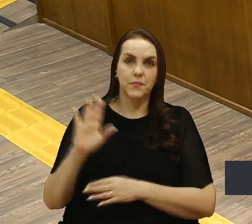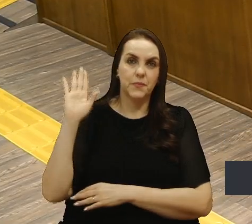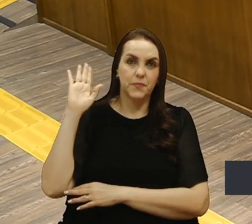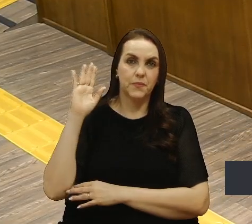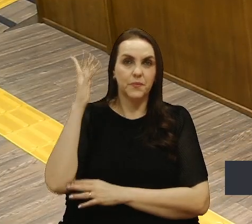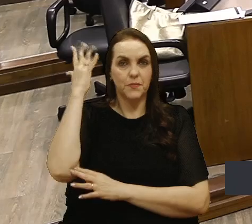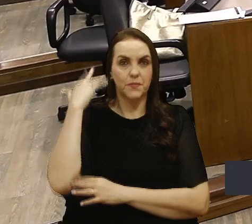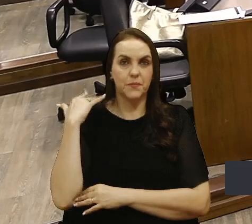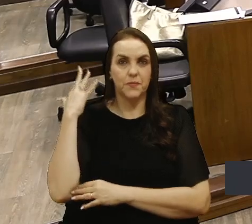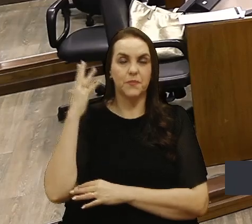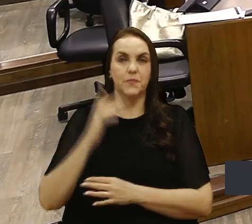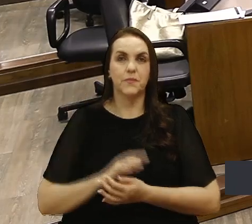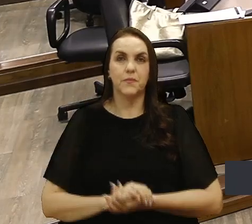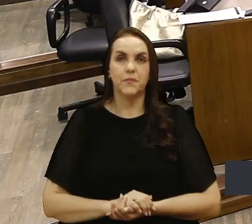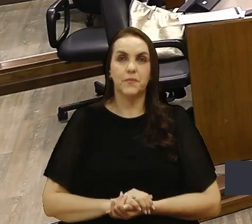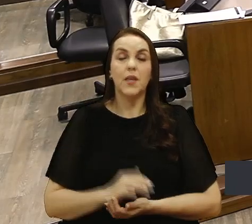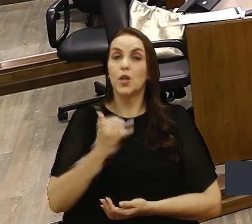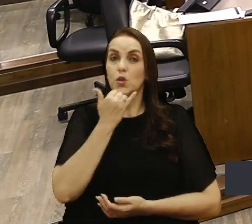Marques.